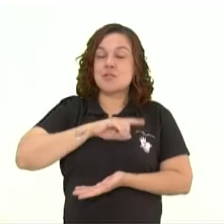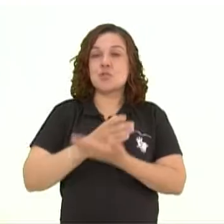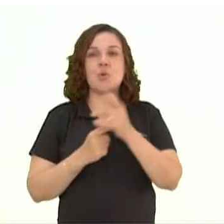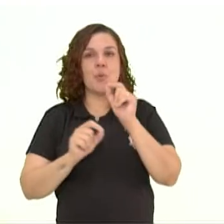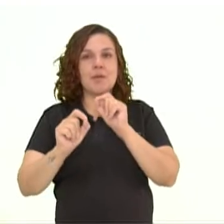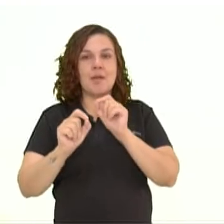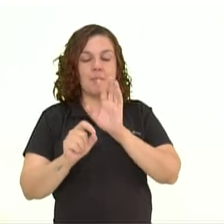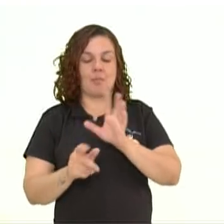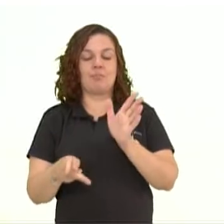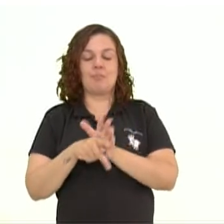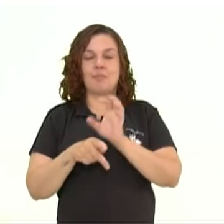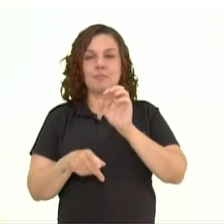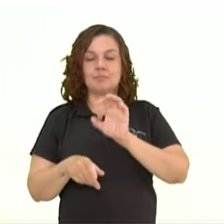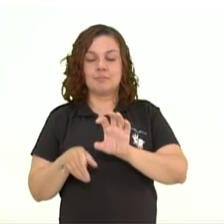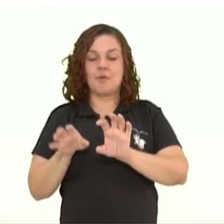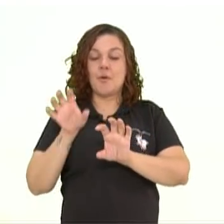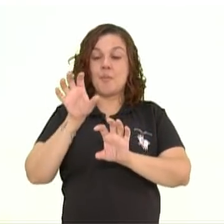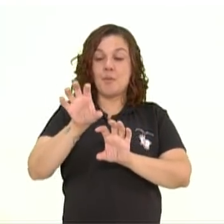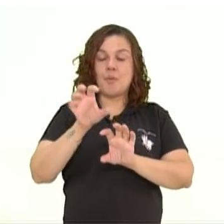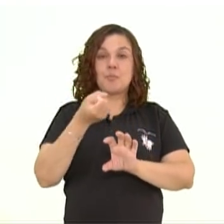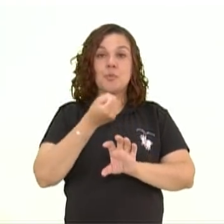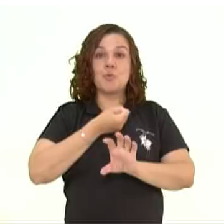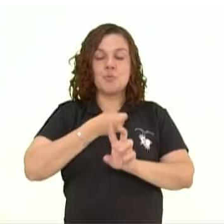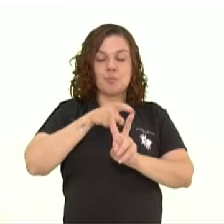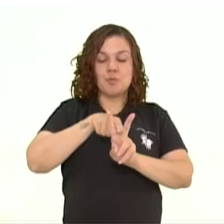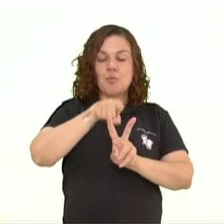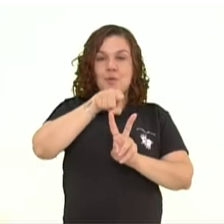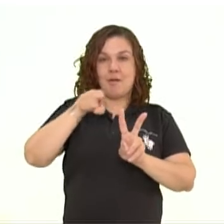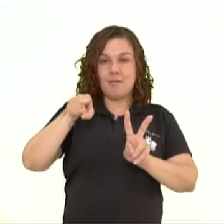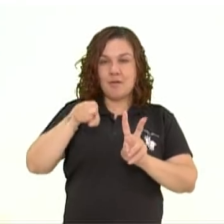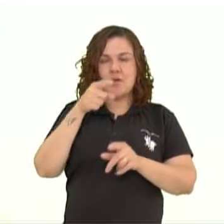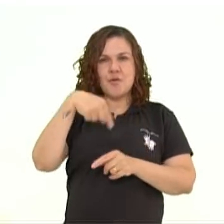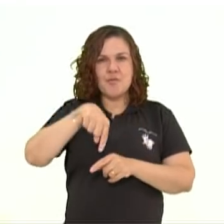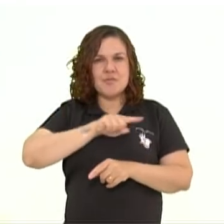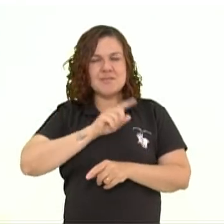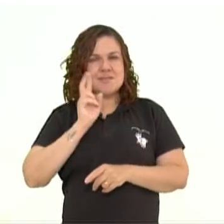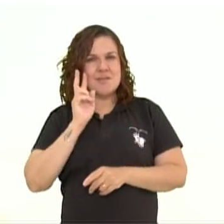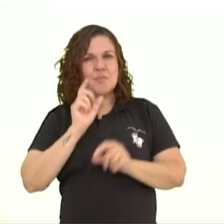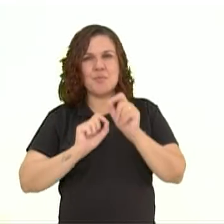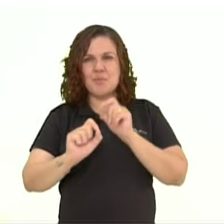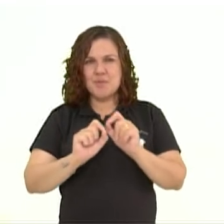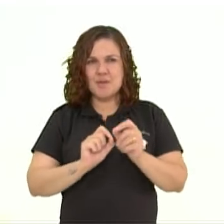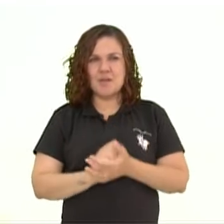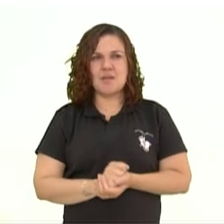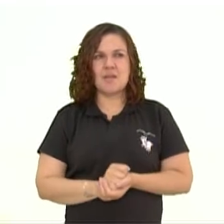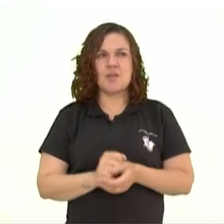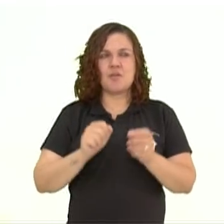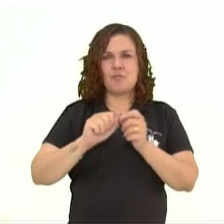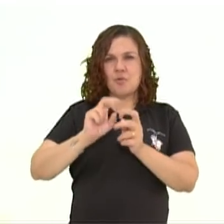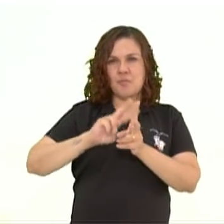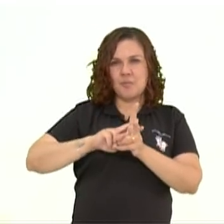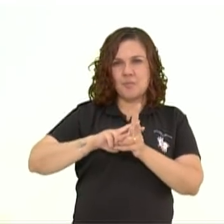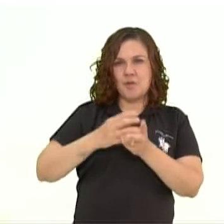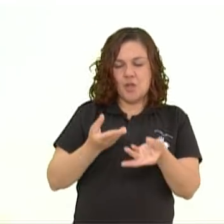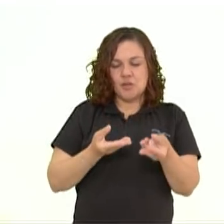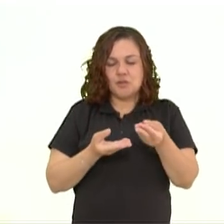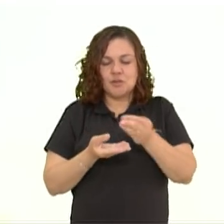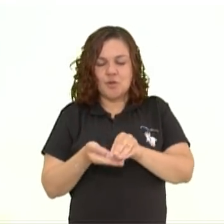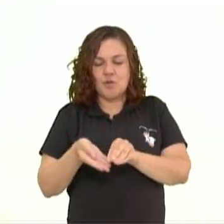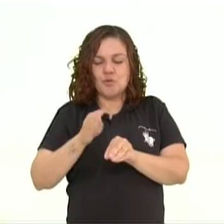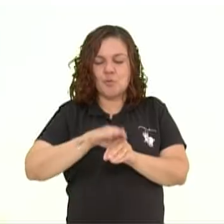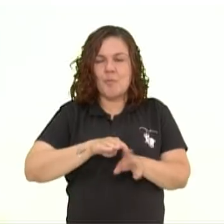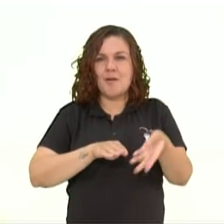com potenciação de números racionais. Vocês lembram o que a gente fez? Né? Nós fomos dobrando a folha, né,